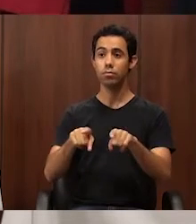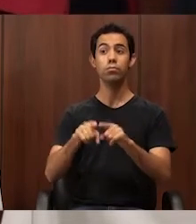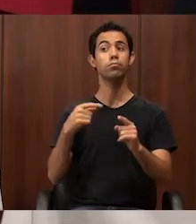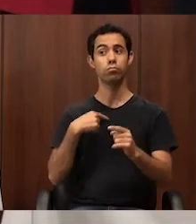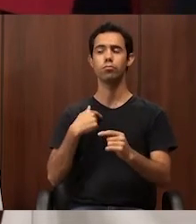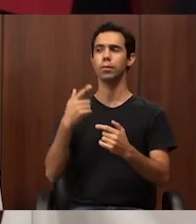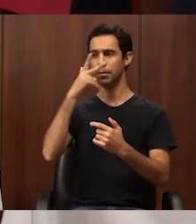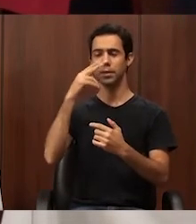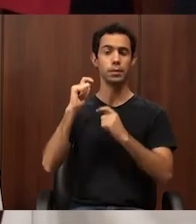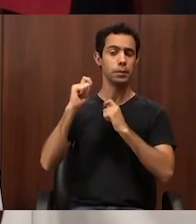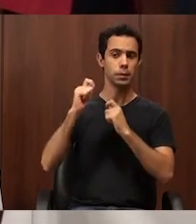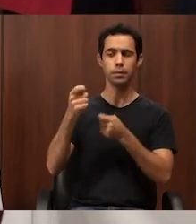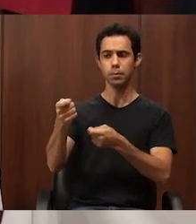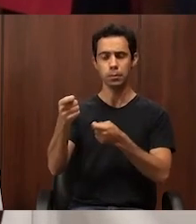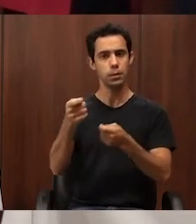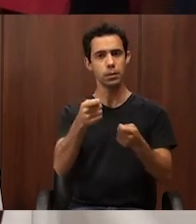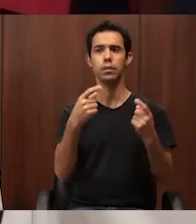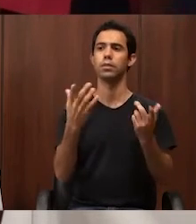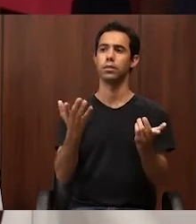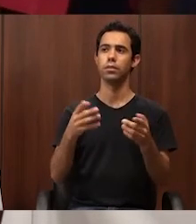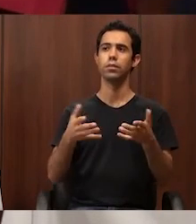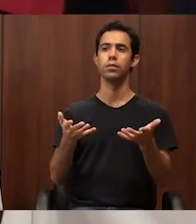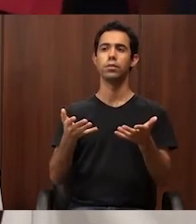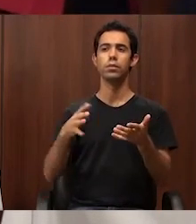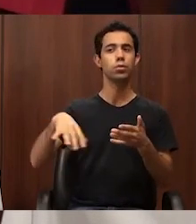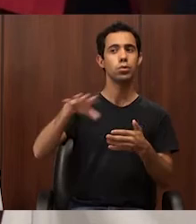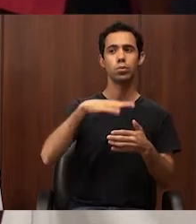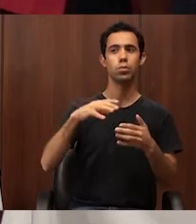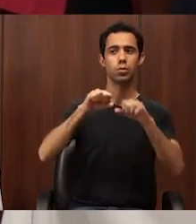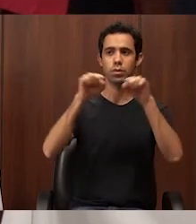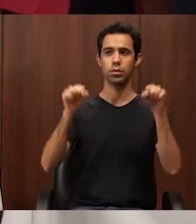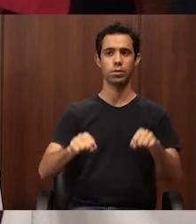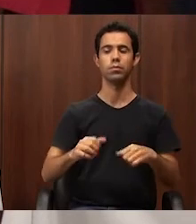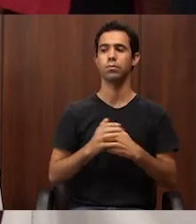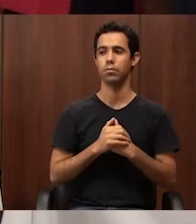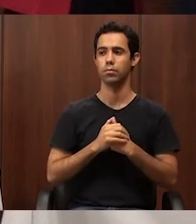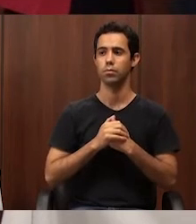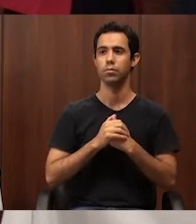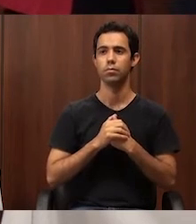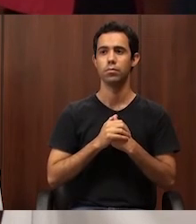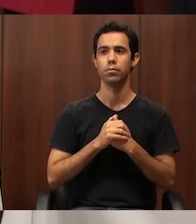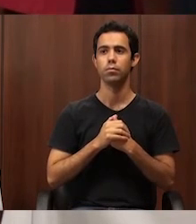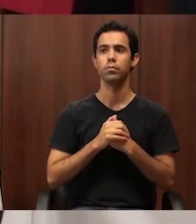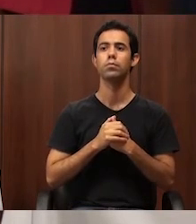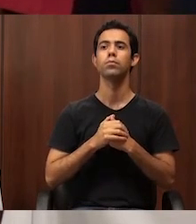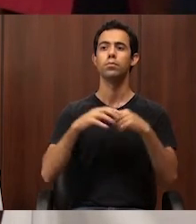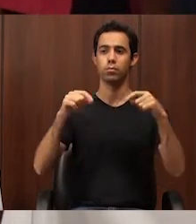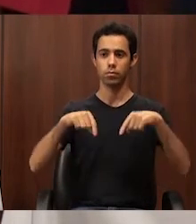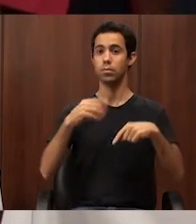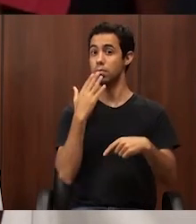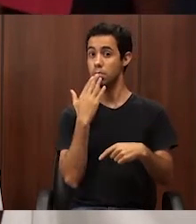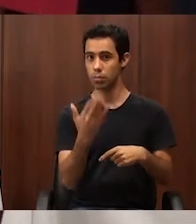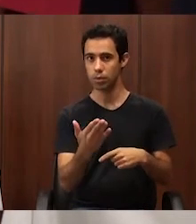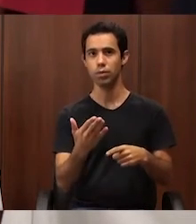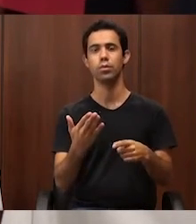a essa pressão, né, nesse sistema todo e, enfim. Esse, na verdade, é o meu pedido, que é o